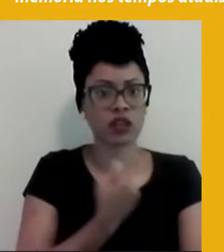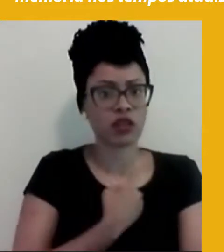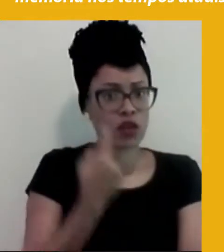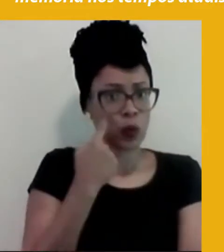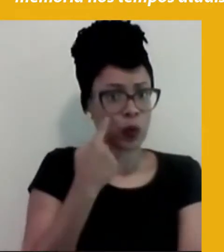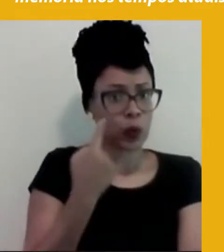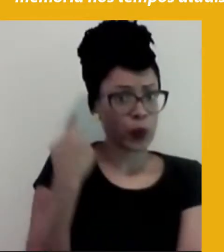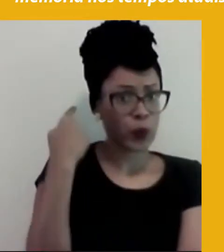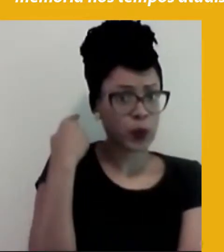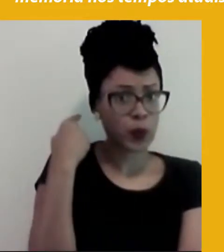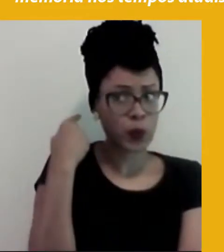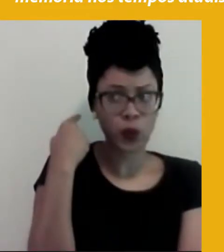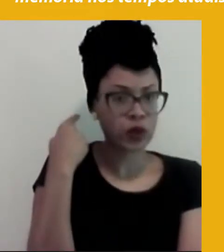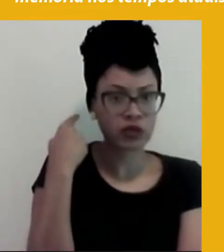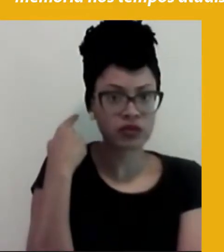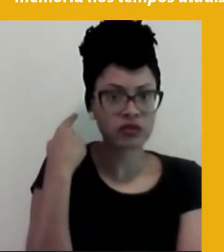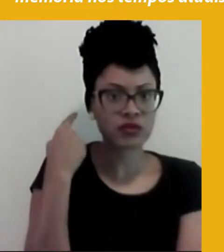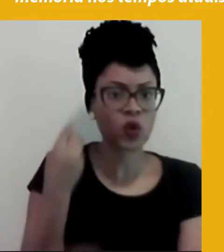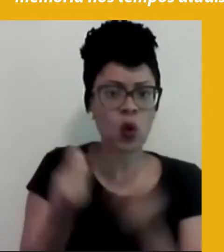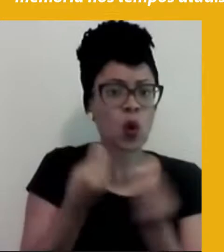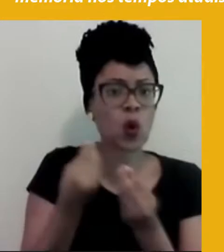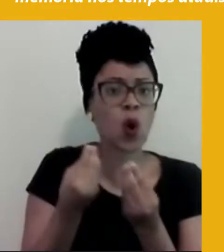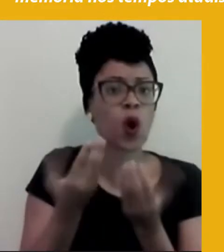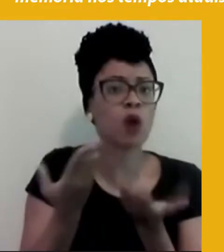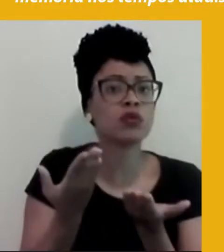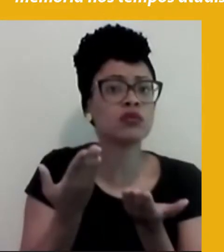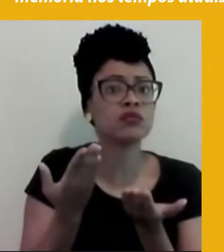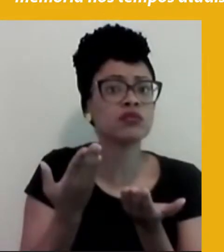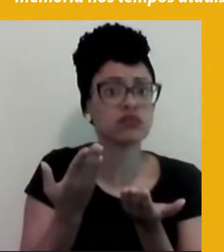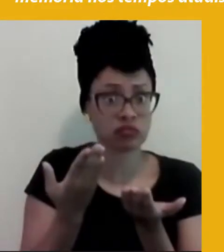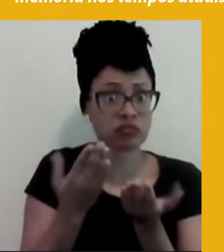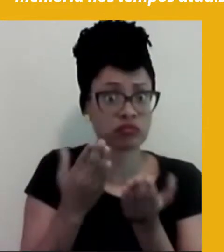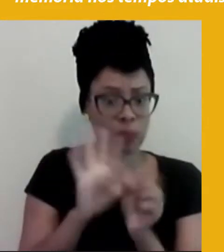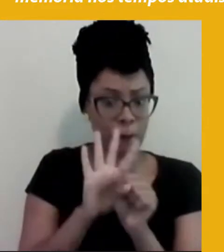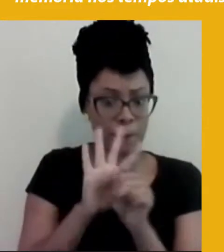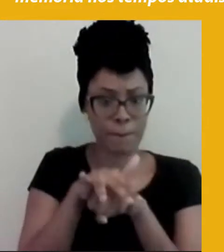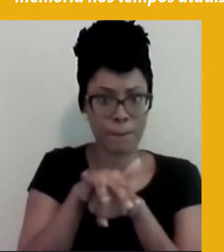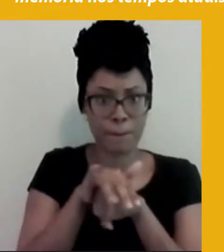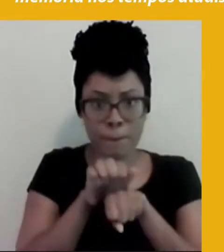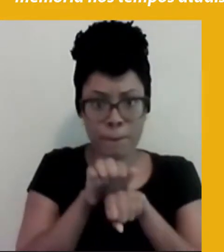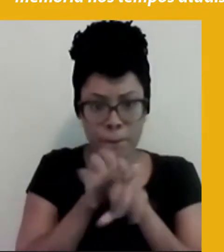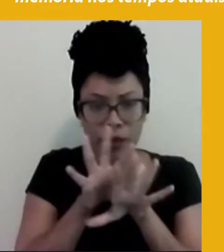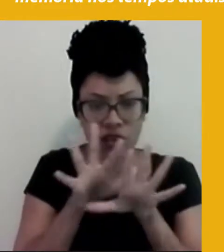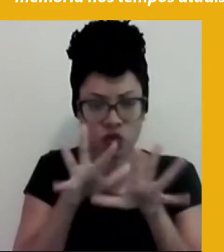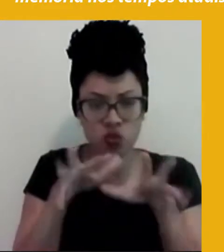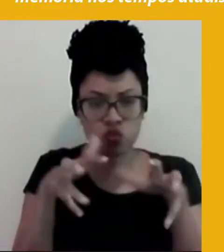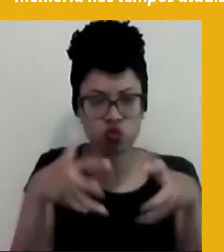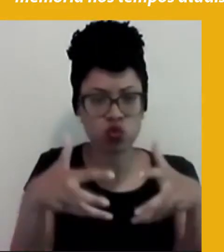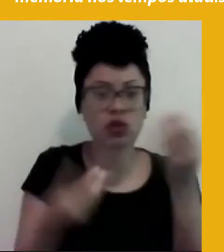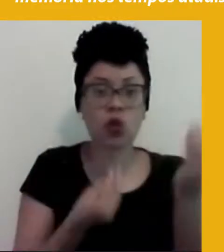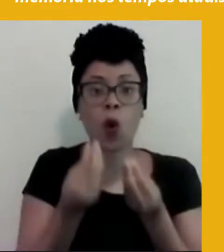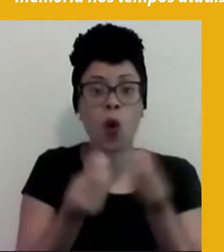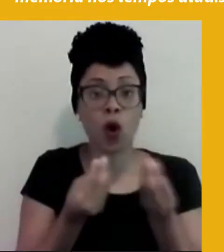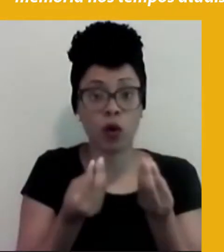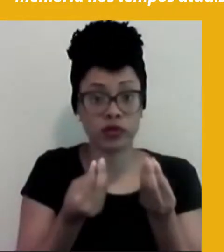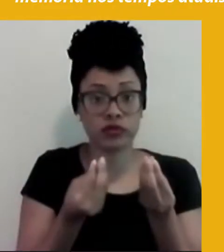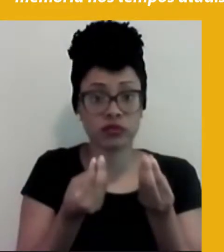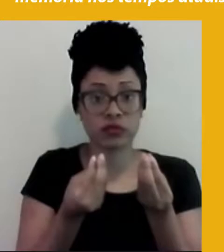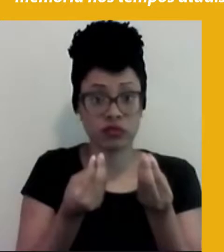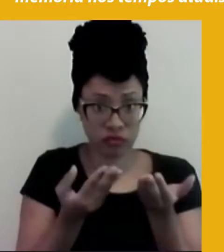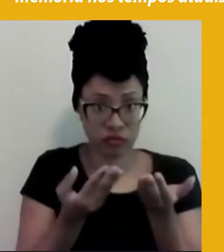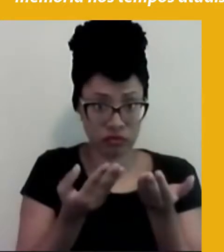sabem, a população geral não sabe. Então, de certa maneira, dos maiores problemas